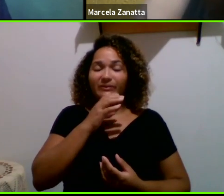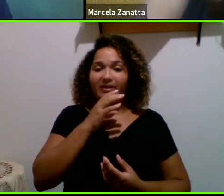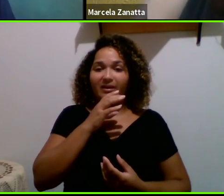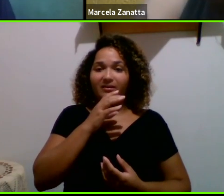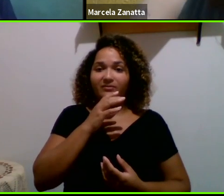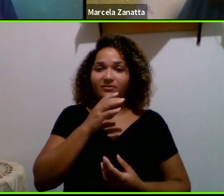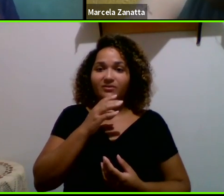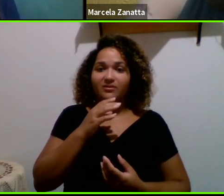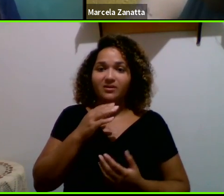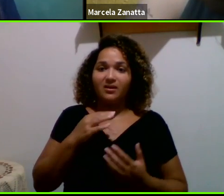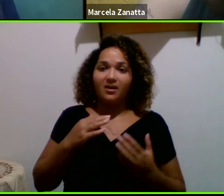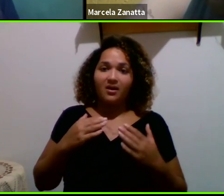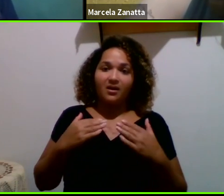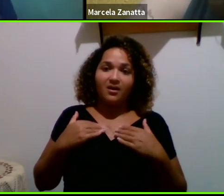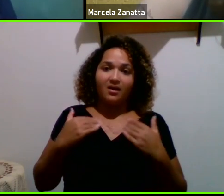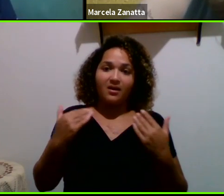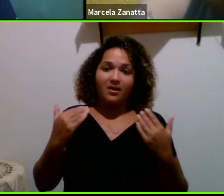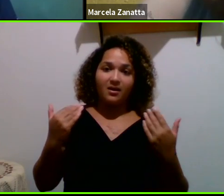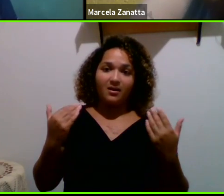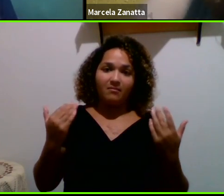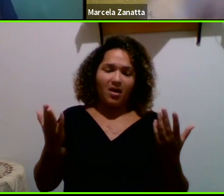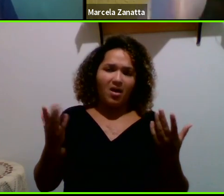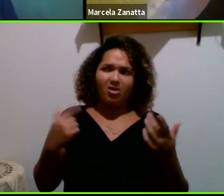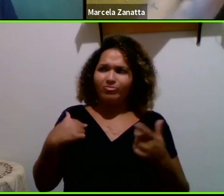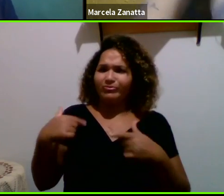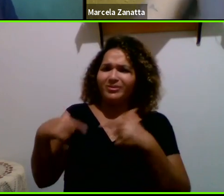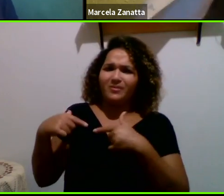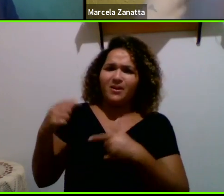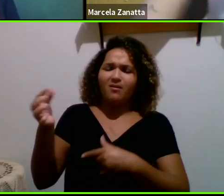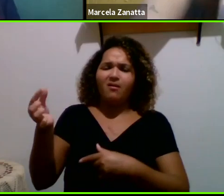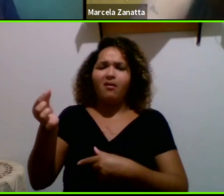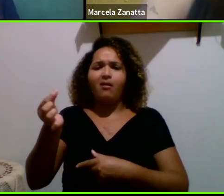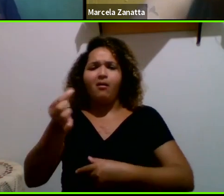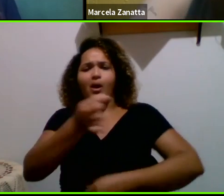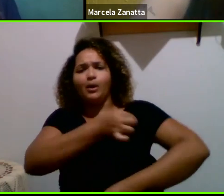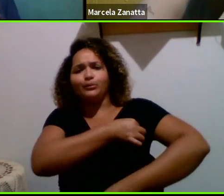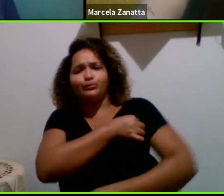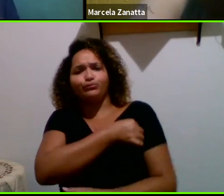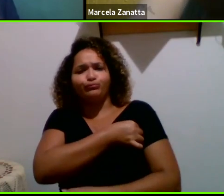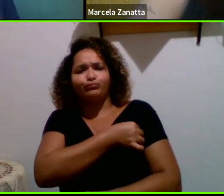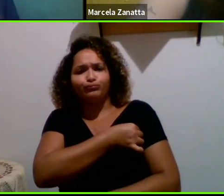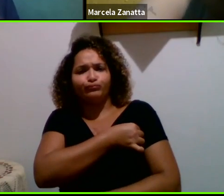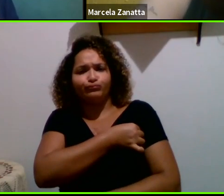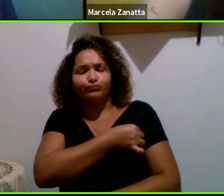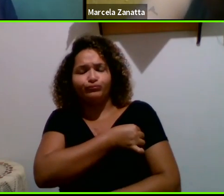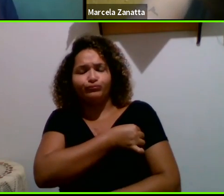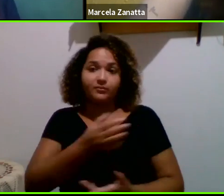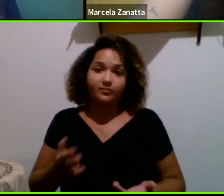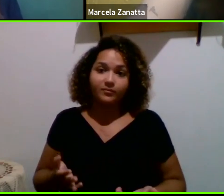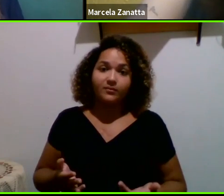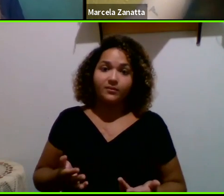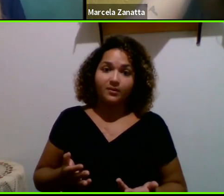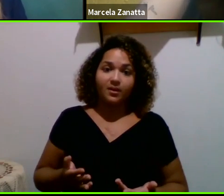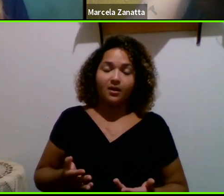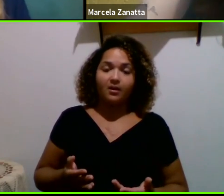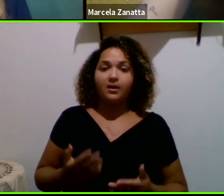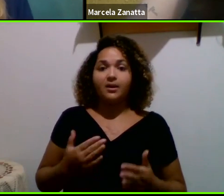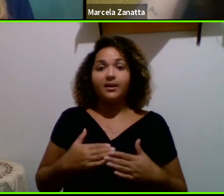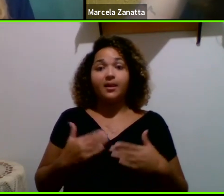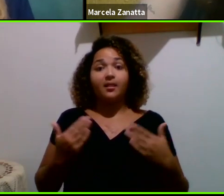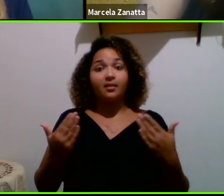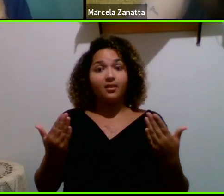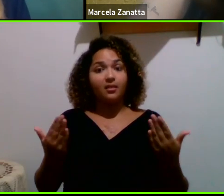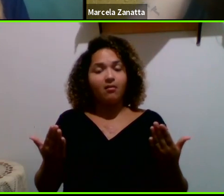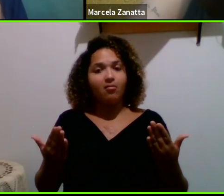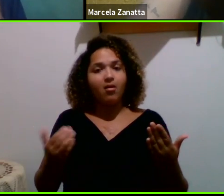eu pessoalmente não trabalho com termômetro, porque senão eu fico ali ligada naquele número e às vezes a água para a mulher está desconfortável. Então, a mulher que